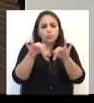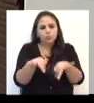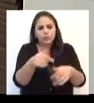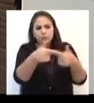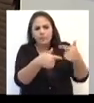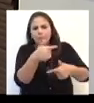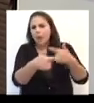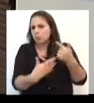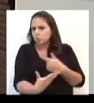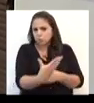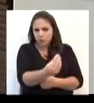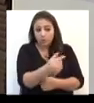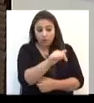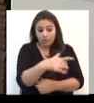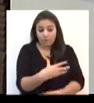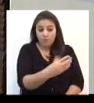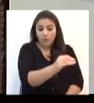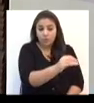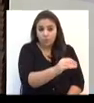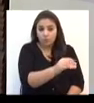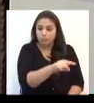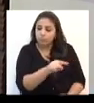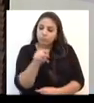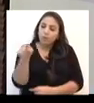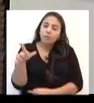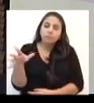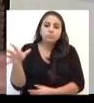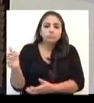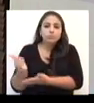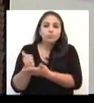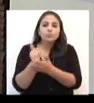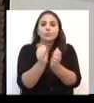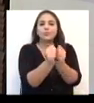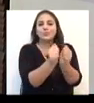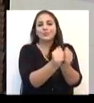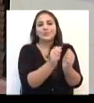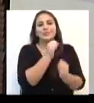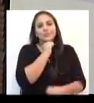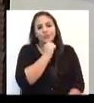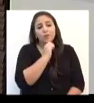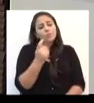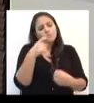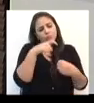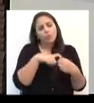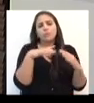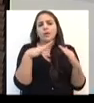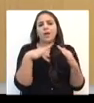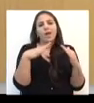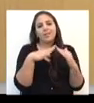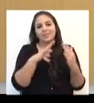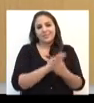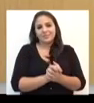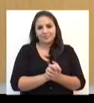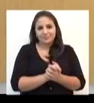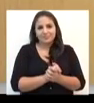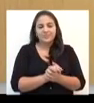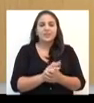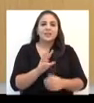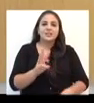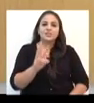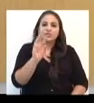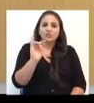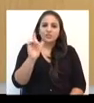trabalho, esse filho, essa filha, esse familiar pegaria o idoso e voltaria ao seu convívio familiar. Wilson